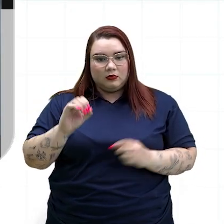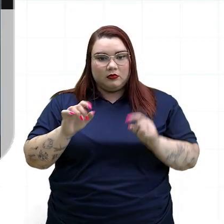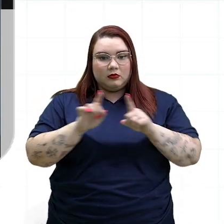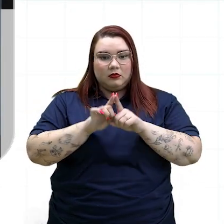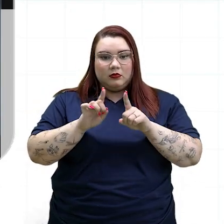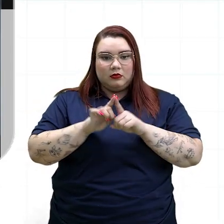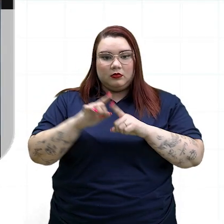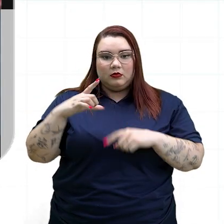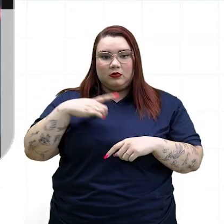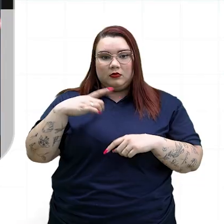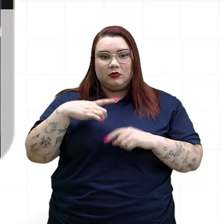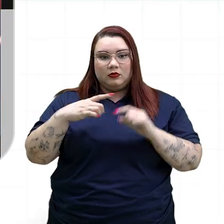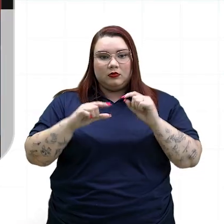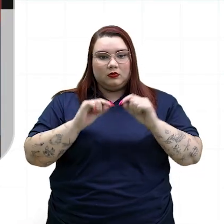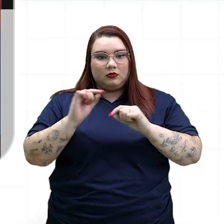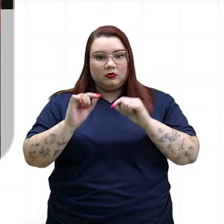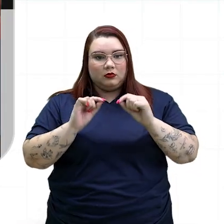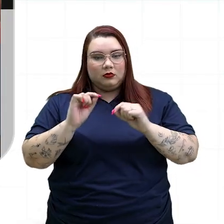temos também,